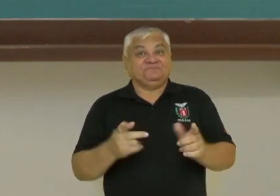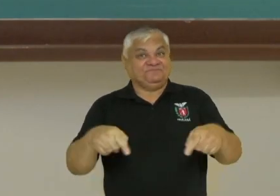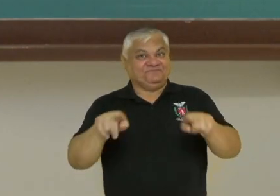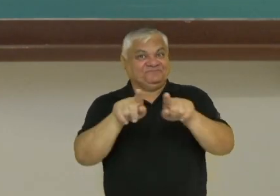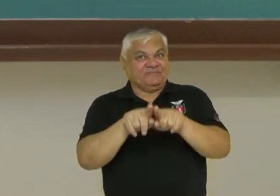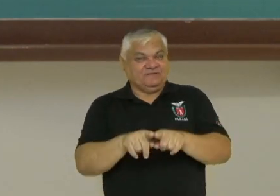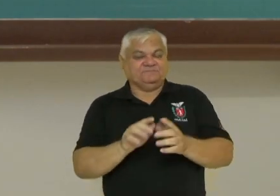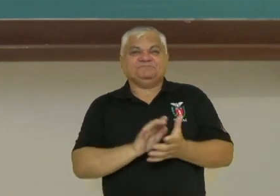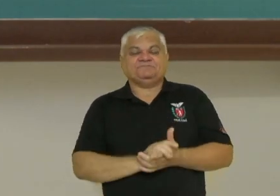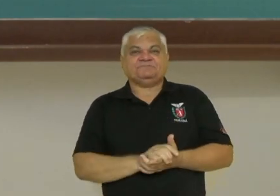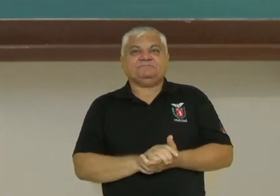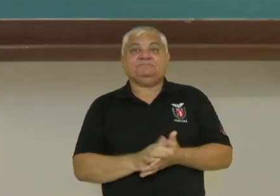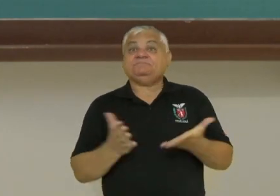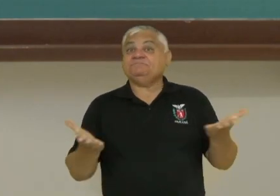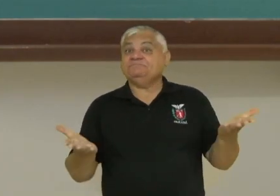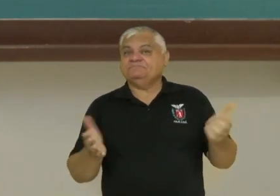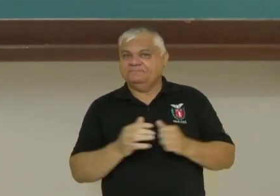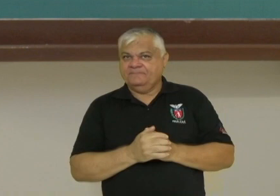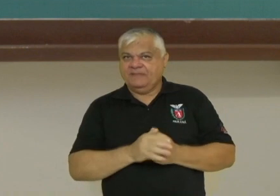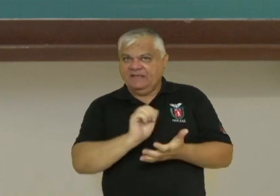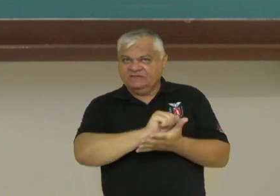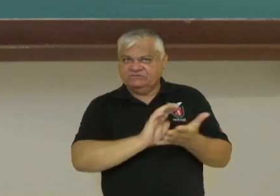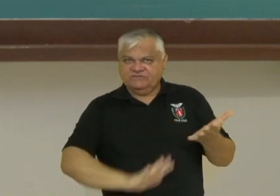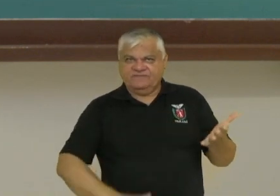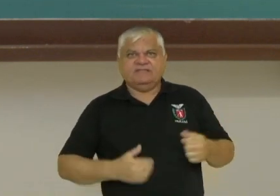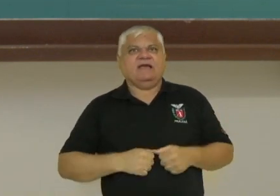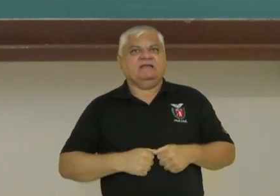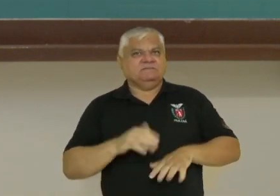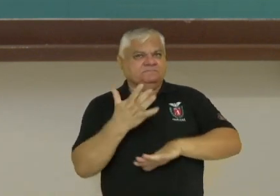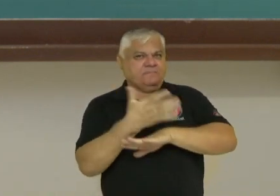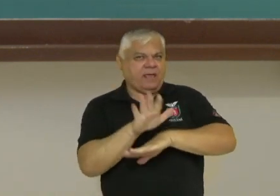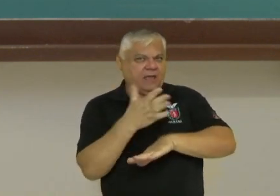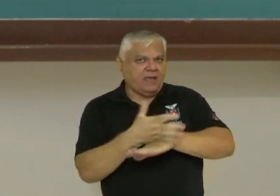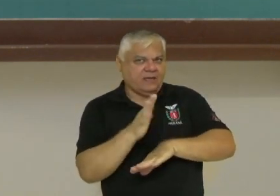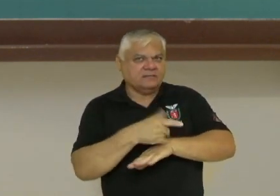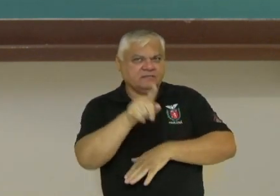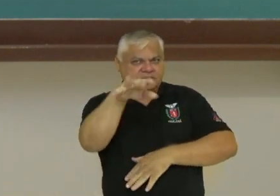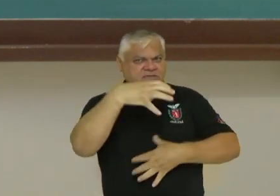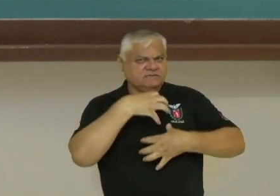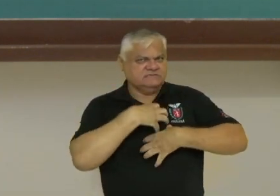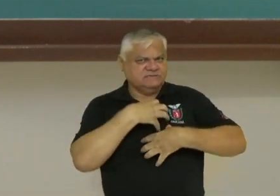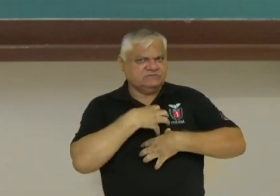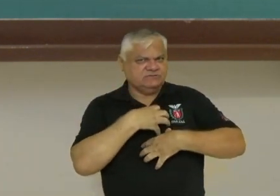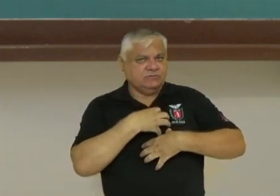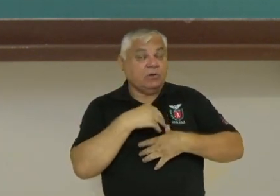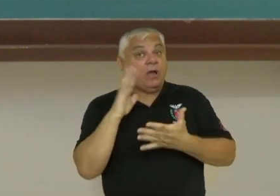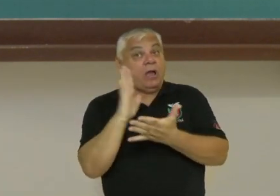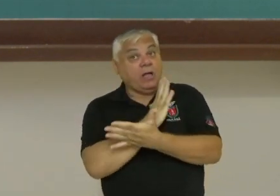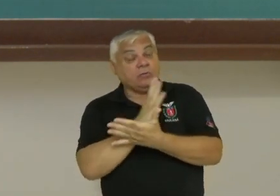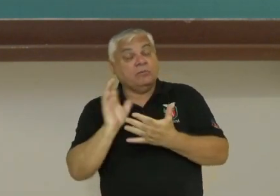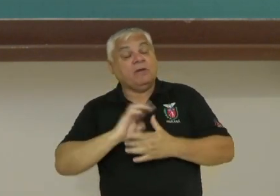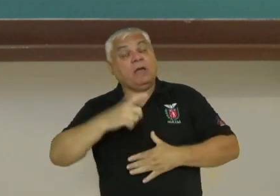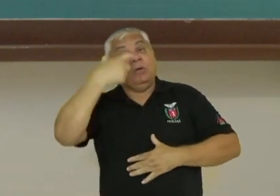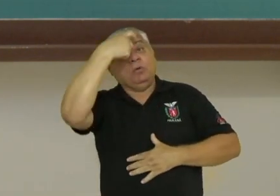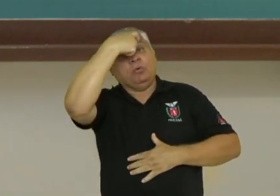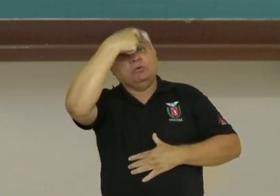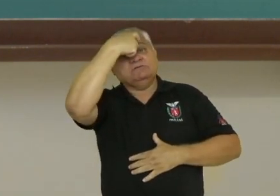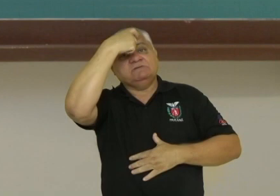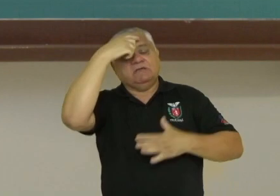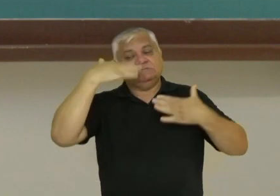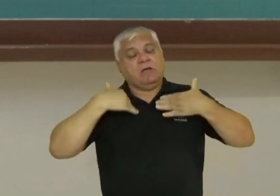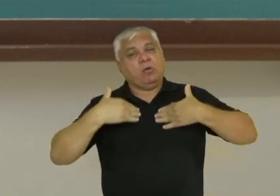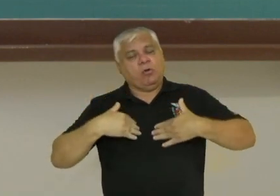Voltamos, pessoal, e aí, atividade mais prática, alguns talvez tenham mais consciência corporal, consigam de uma forma